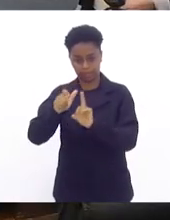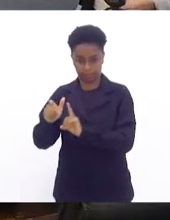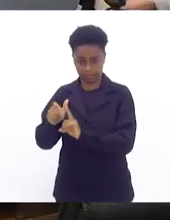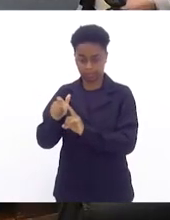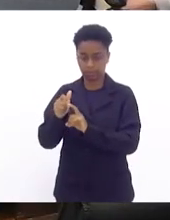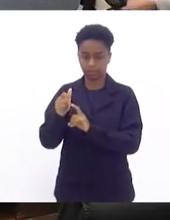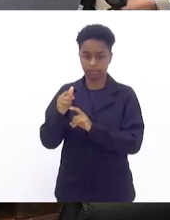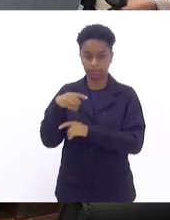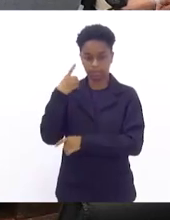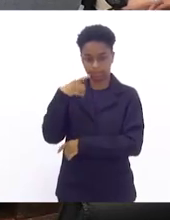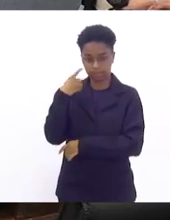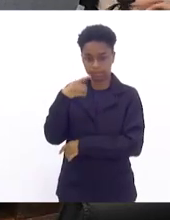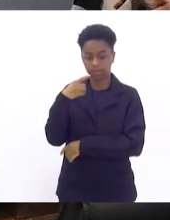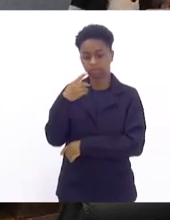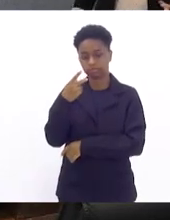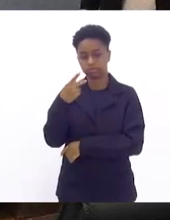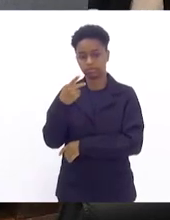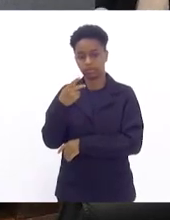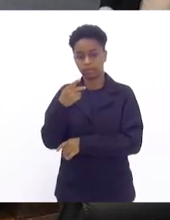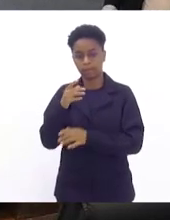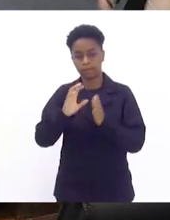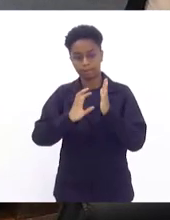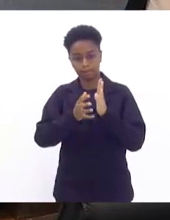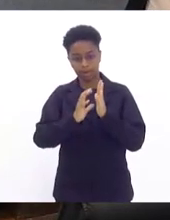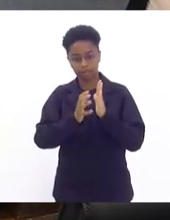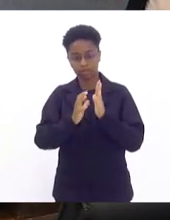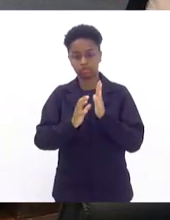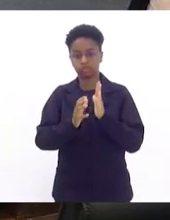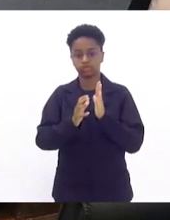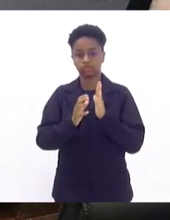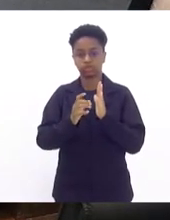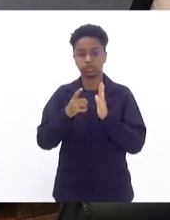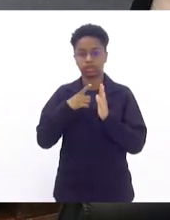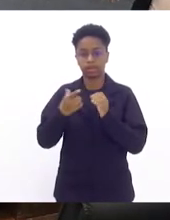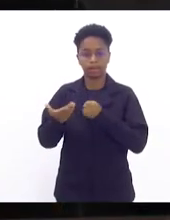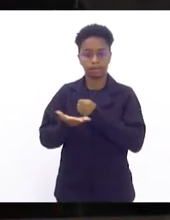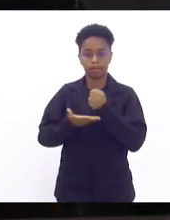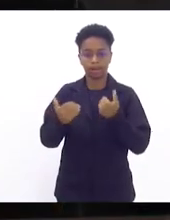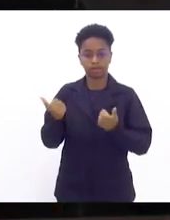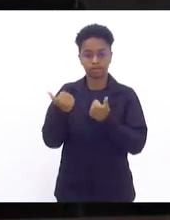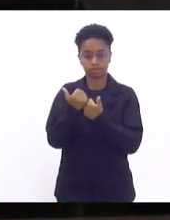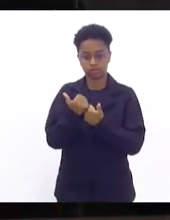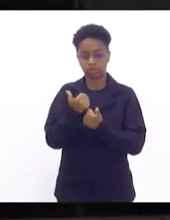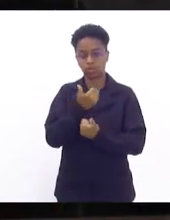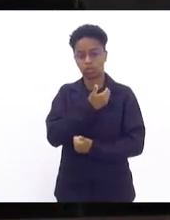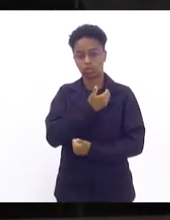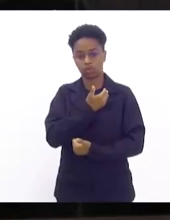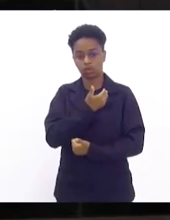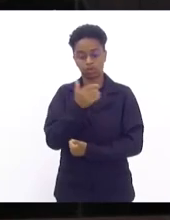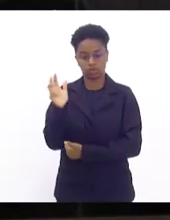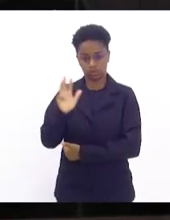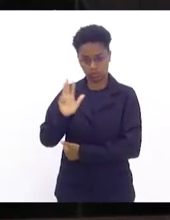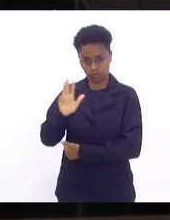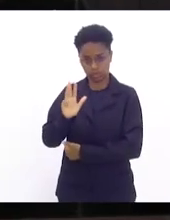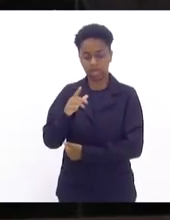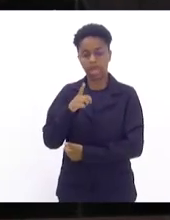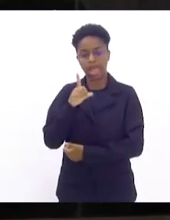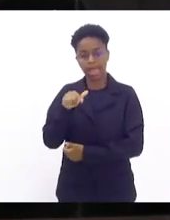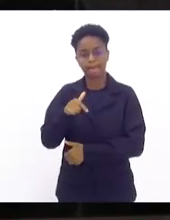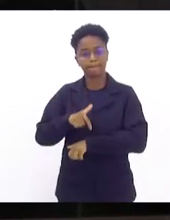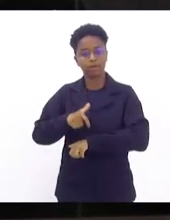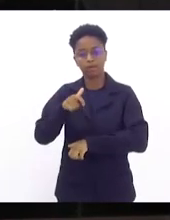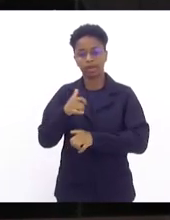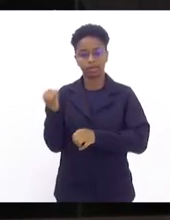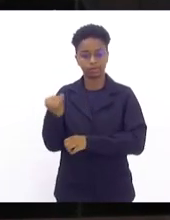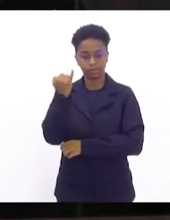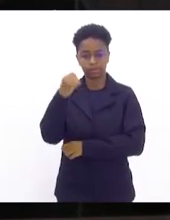negras dos partidos que compõem a base do governo Lula, e foi um momento muito importante. Tivemos representantes